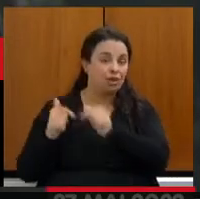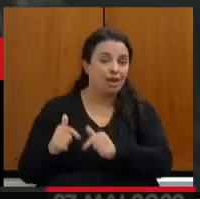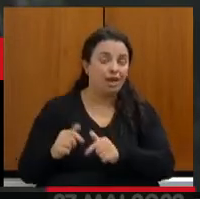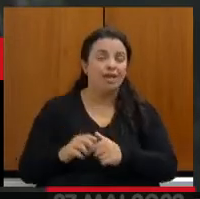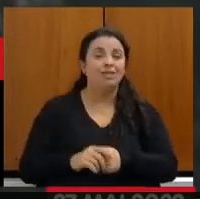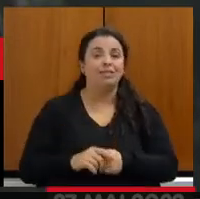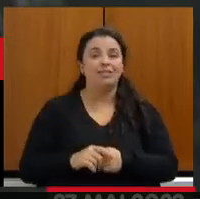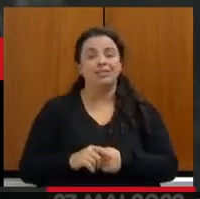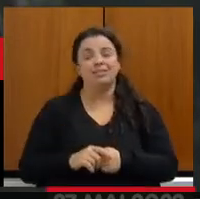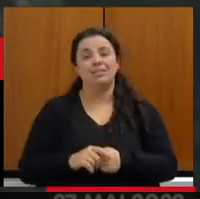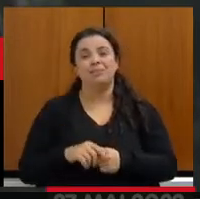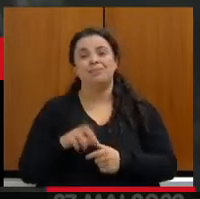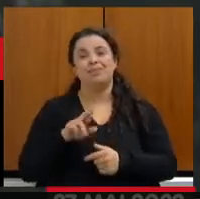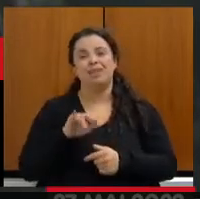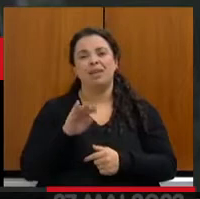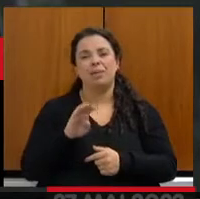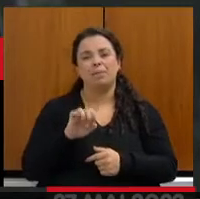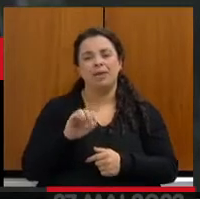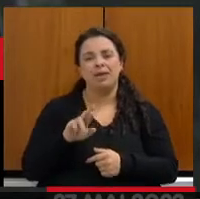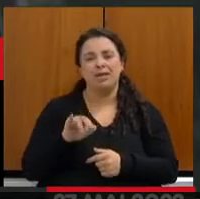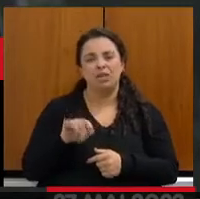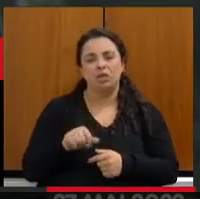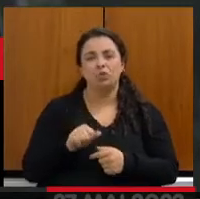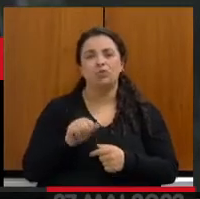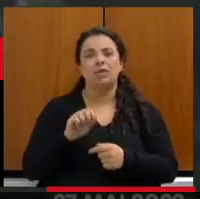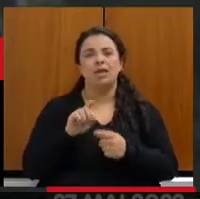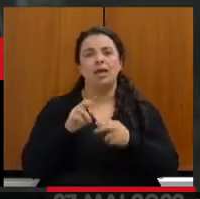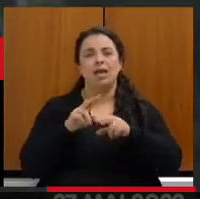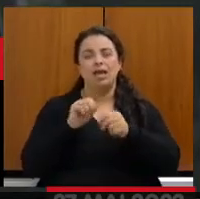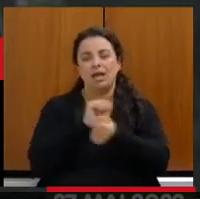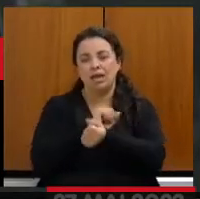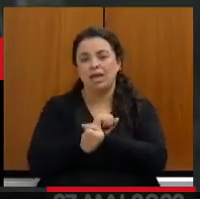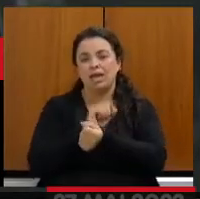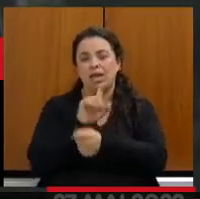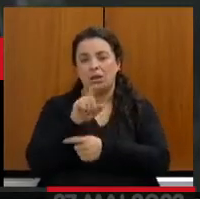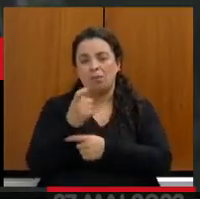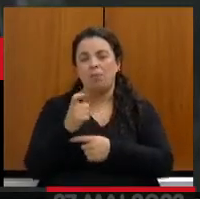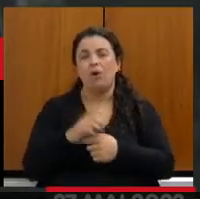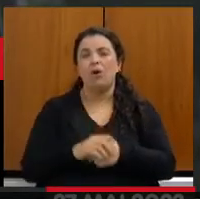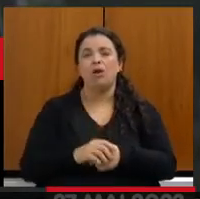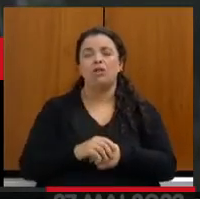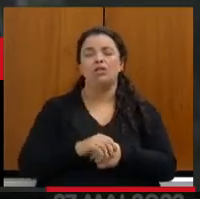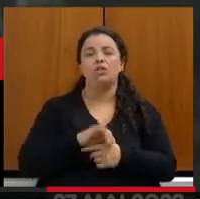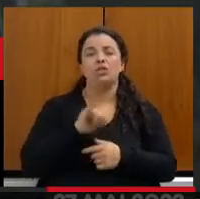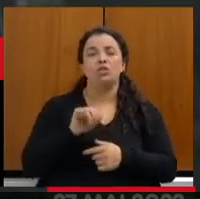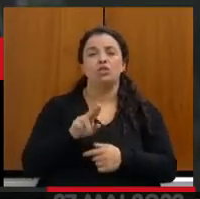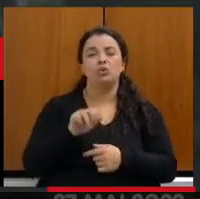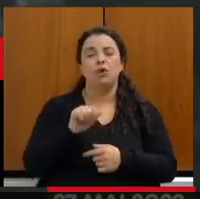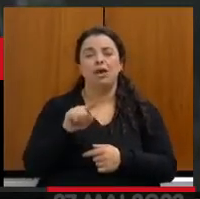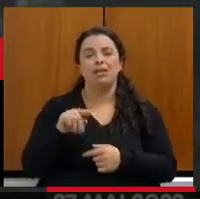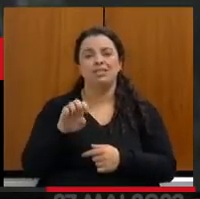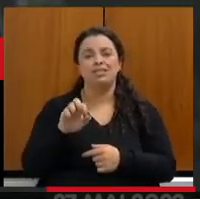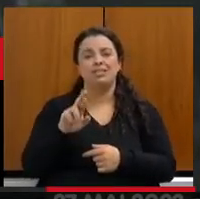os ribeirinhos quilombolas geraizeiros da região do Vale do Mucuri Jackie Chan e do norte de